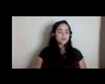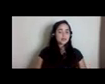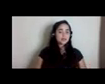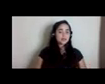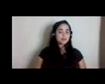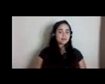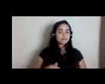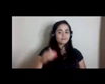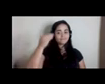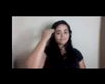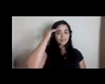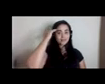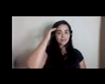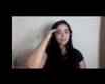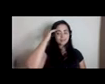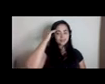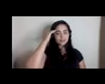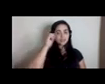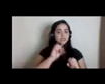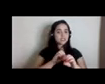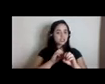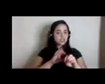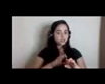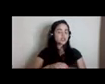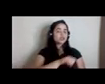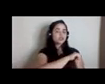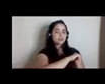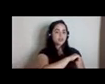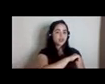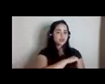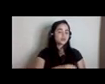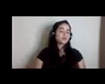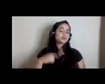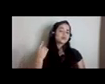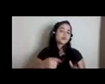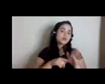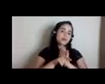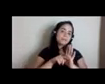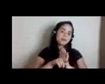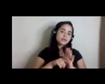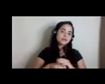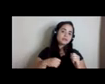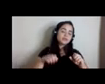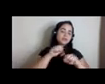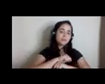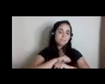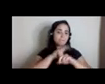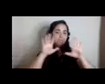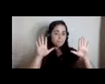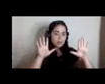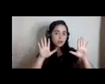conscientizarmos os nossos alunos. As nossas pesquisas, elas precisam revelar